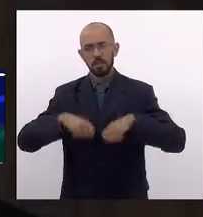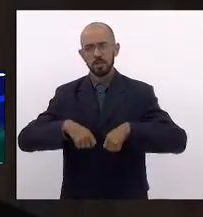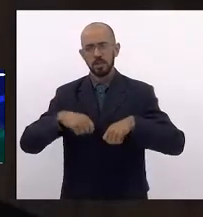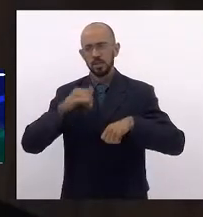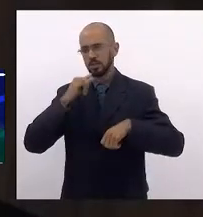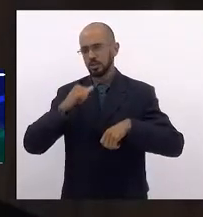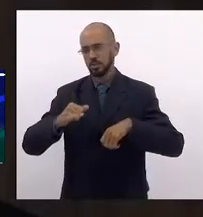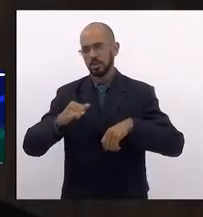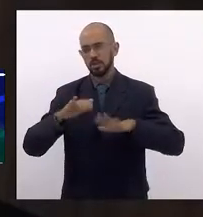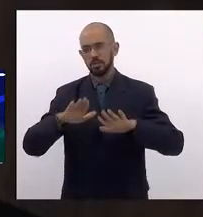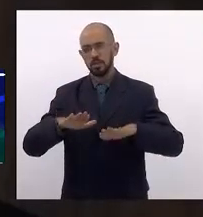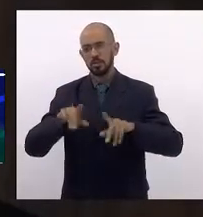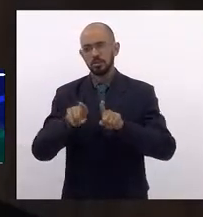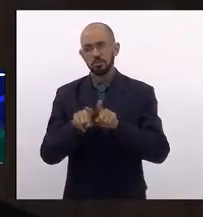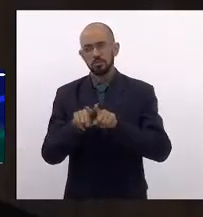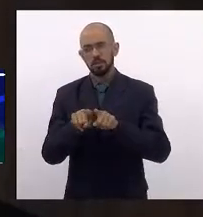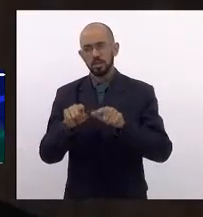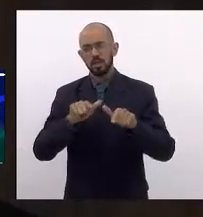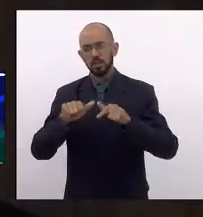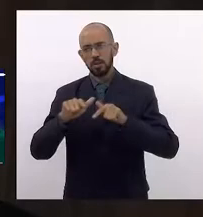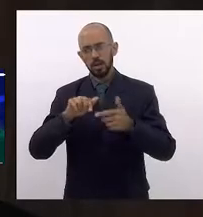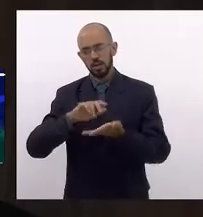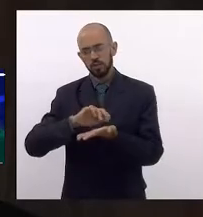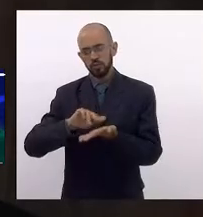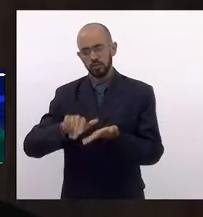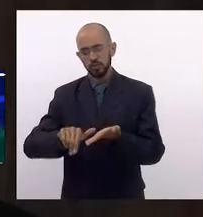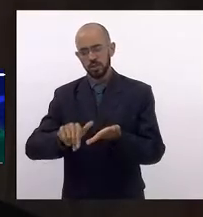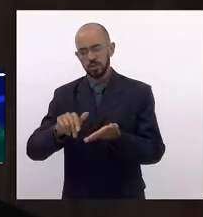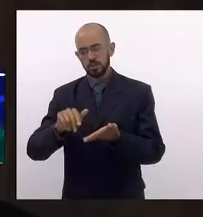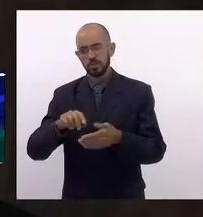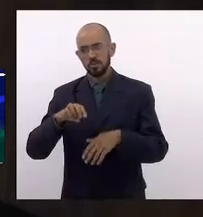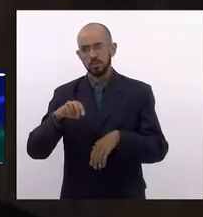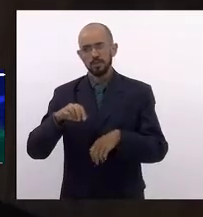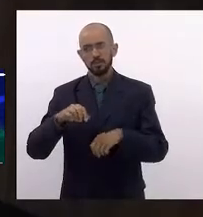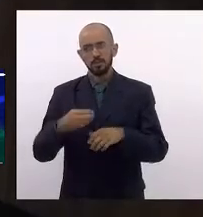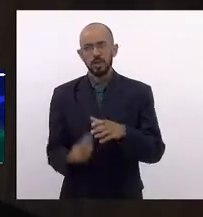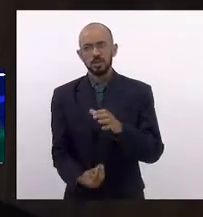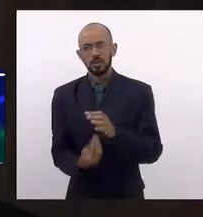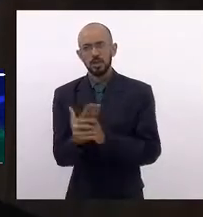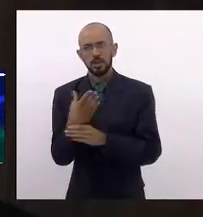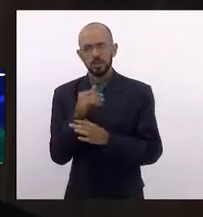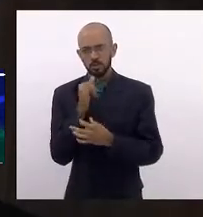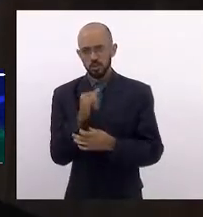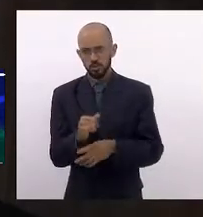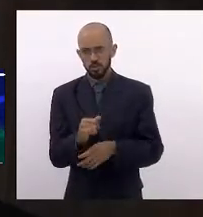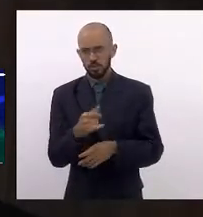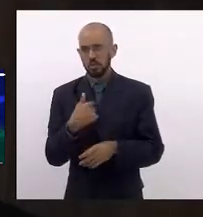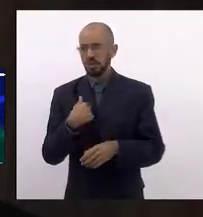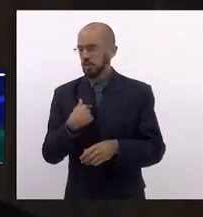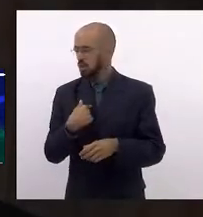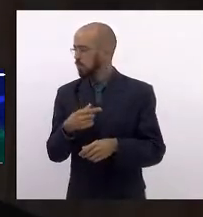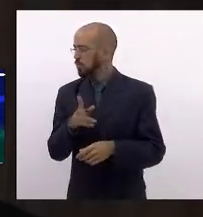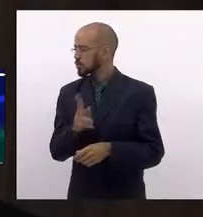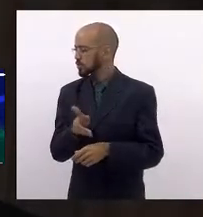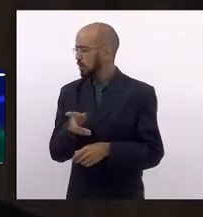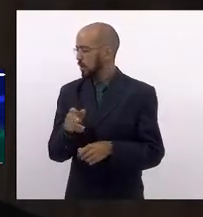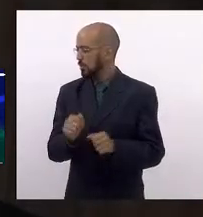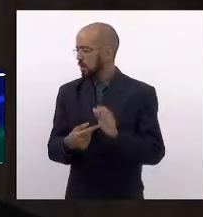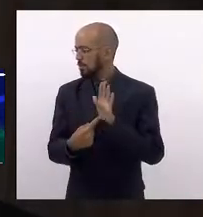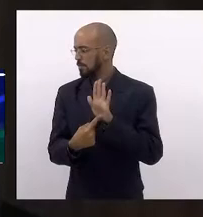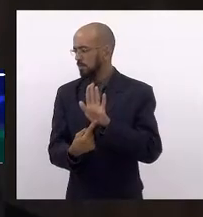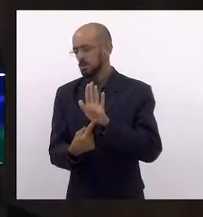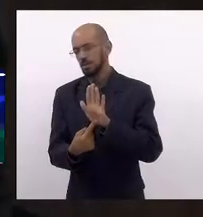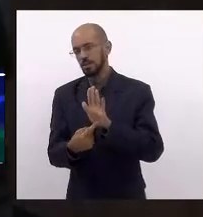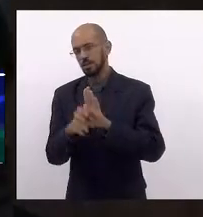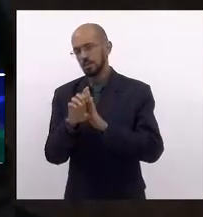Estado como também trabalhar na questão da diversificação das matrizes projeto é importante eu como sempre sendo projeto vossa excelência apresentei uma